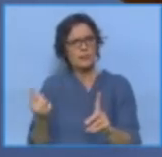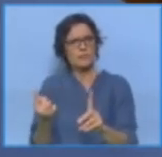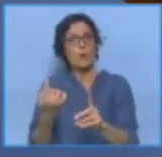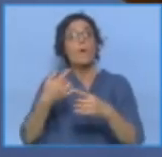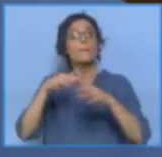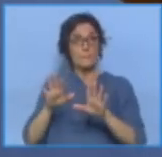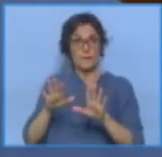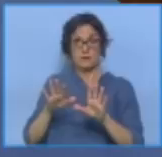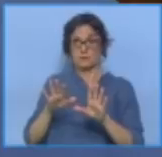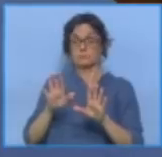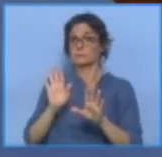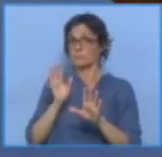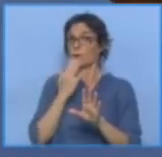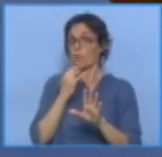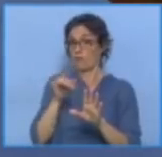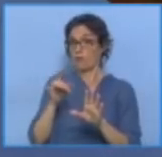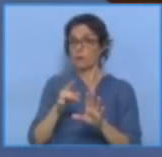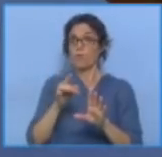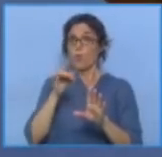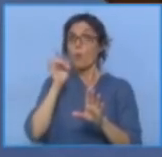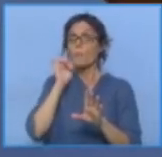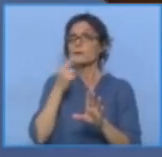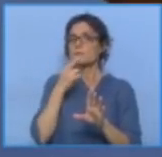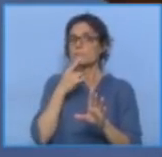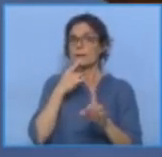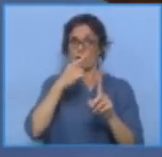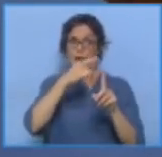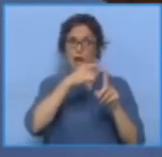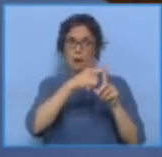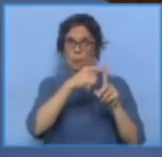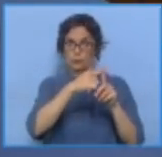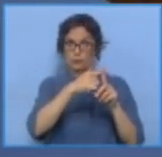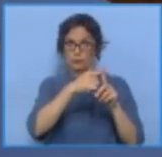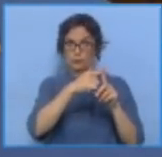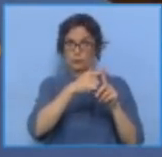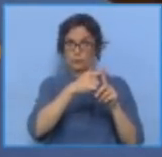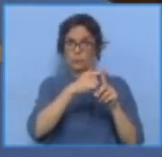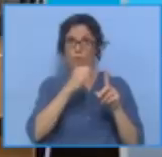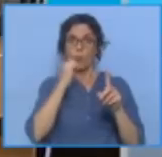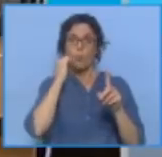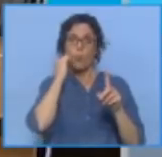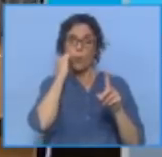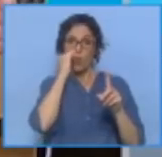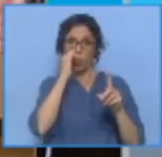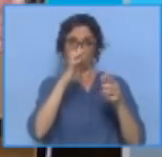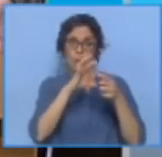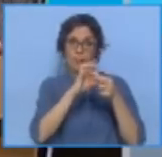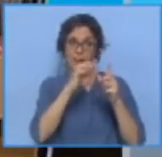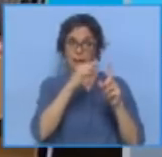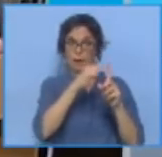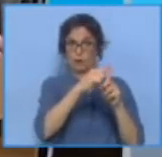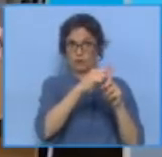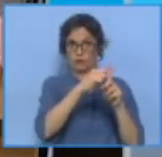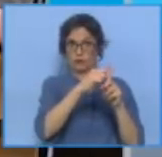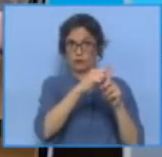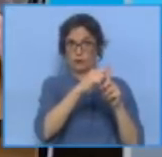perspectiva de que a cruz, na sua dor, nos vai salvar. Claro. Porque a dor só faz sentido se ela for